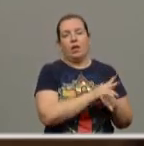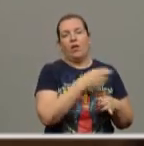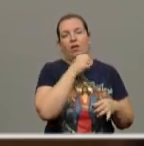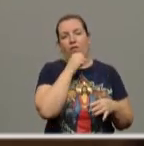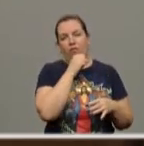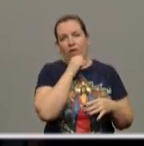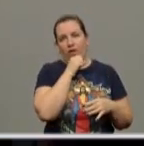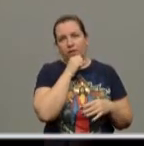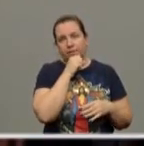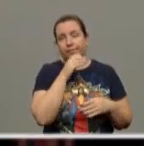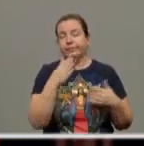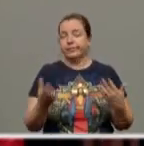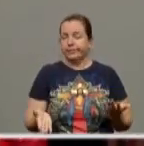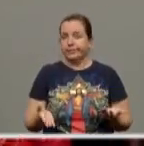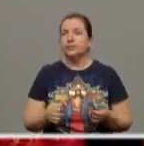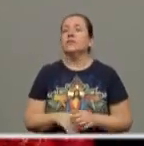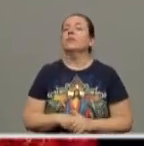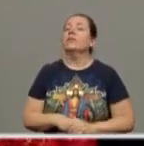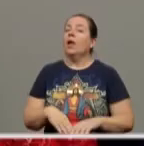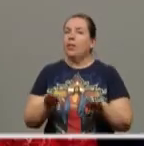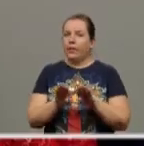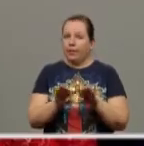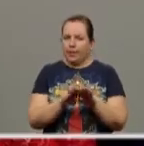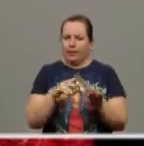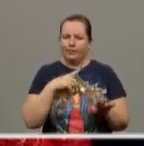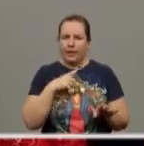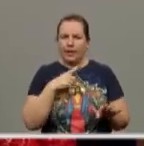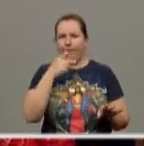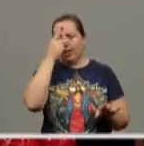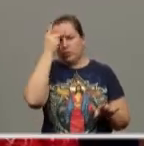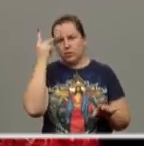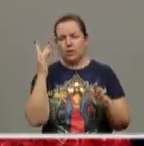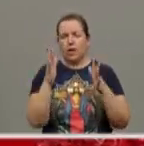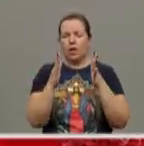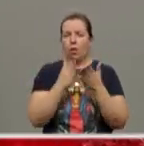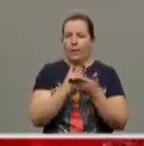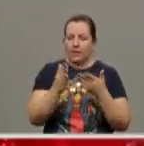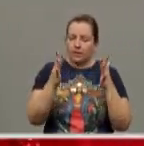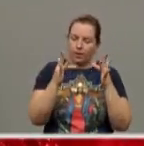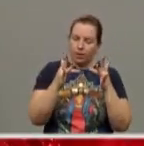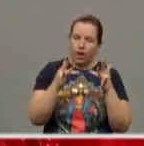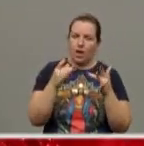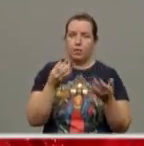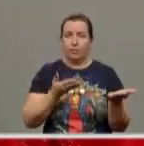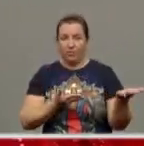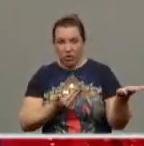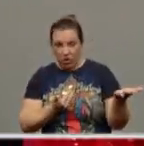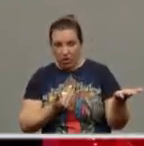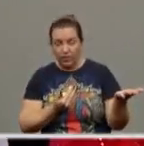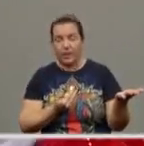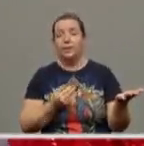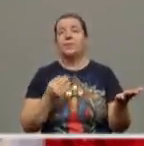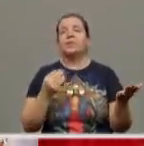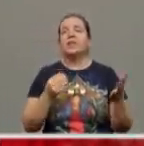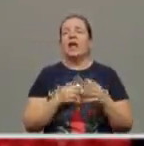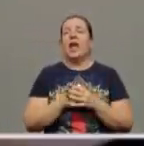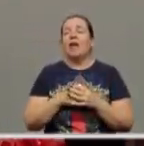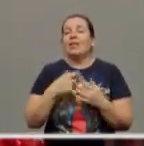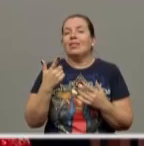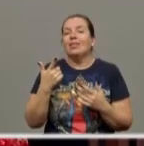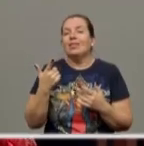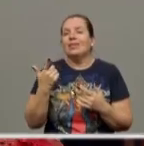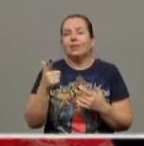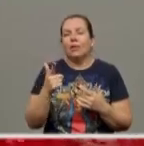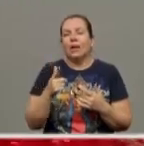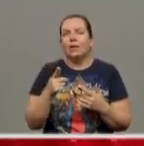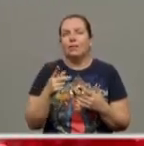imaturos, não ficam eternamente juntos. E aí é um tal de um fica um final de semana com um, fica um final de semana com o